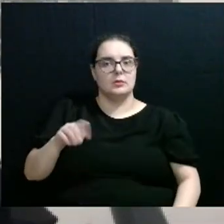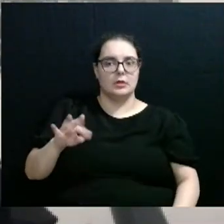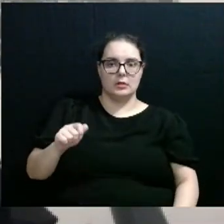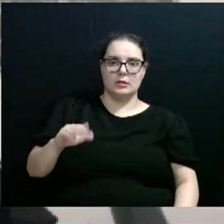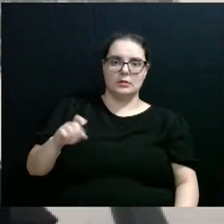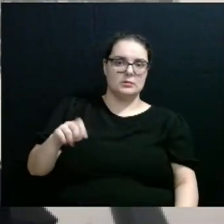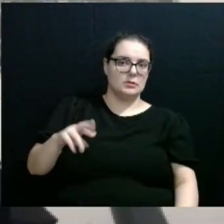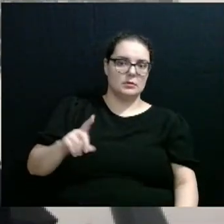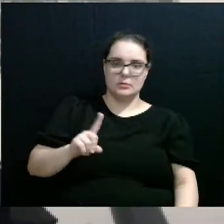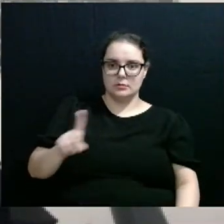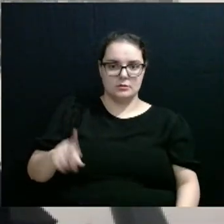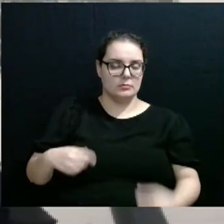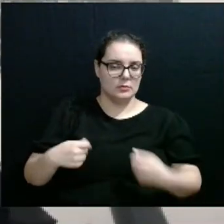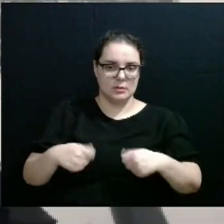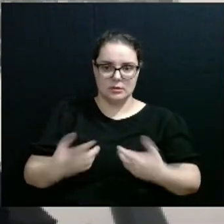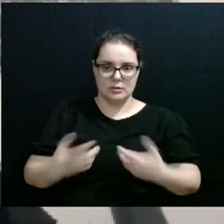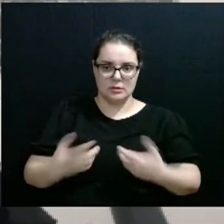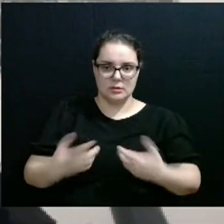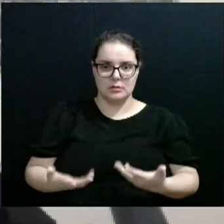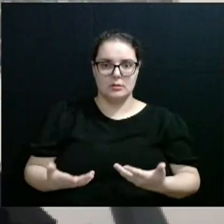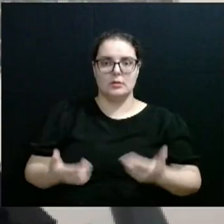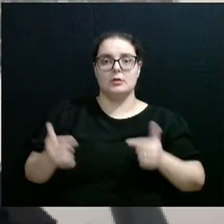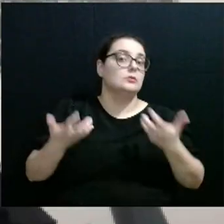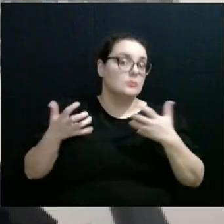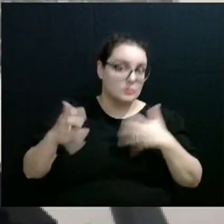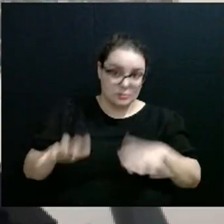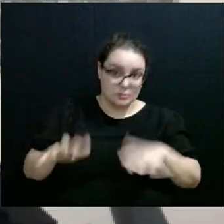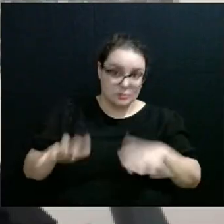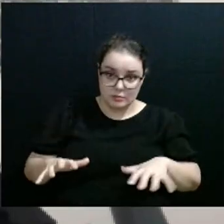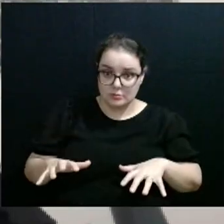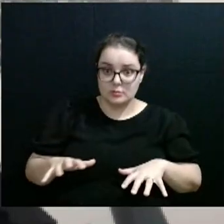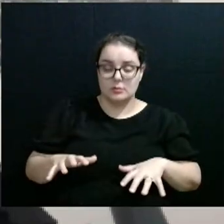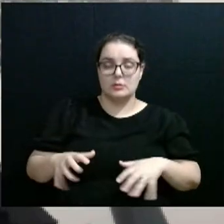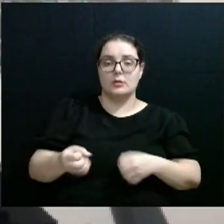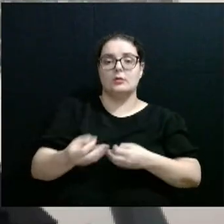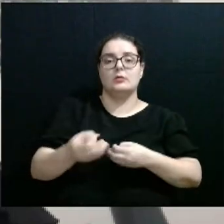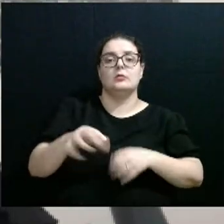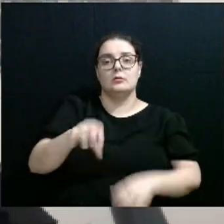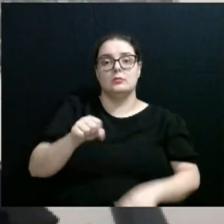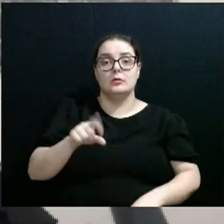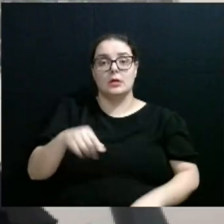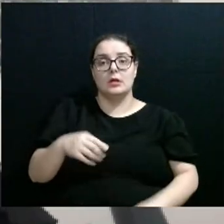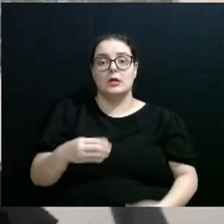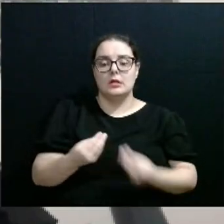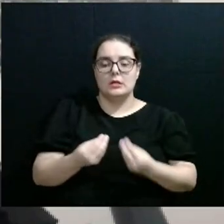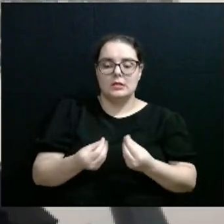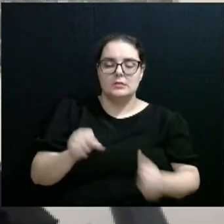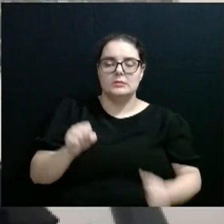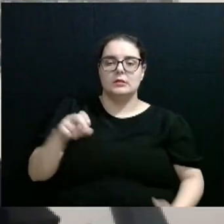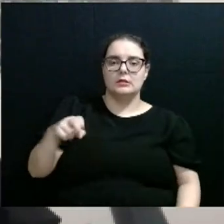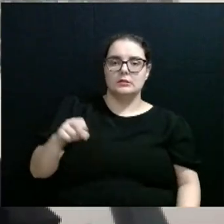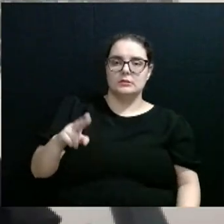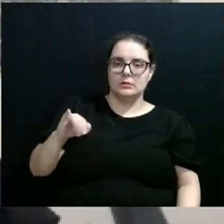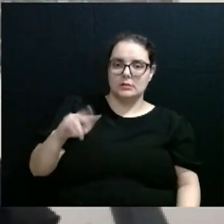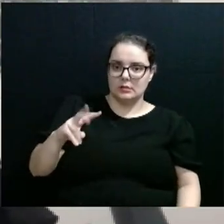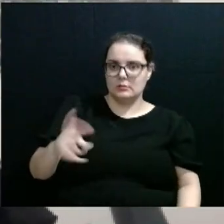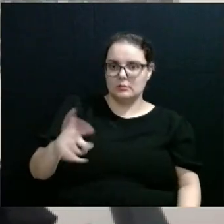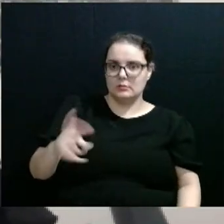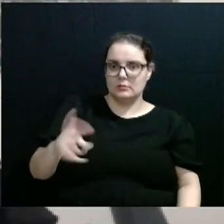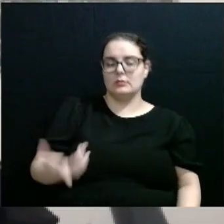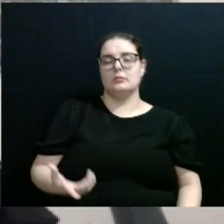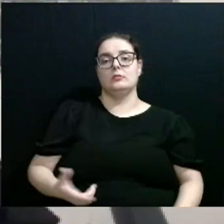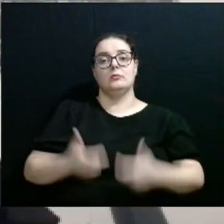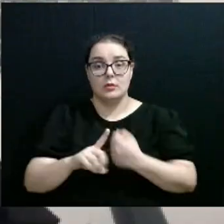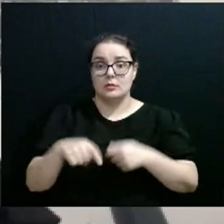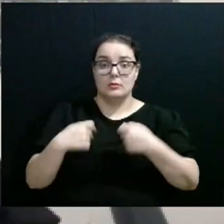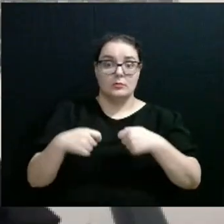em cenários onde você não quer tirar o dado, porque ele é um dado sensível, que você quer manter maior segurança, você não precisa mandar